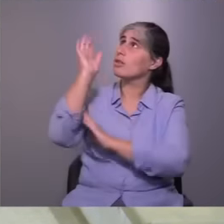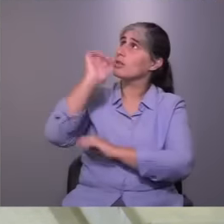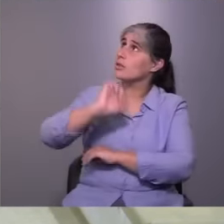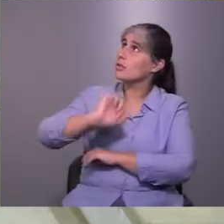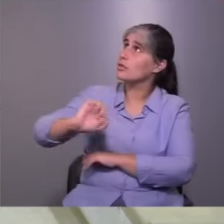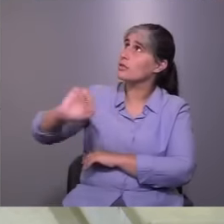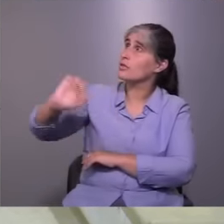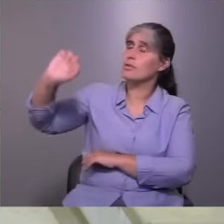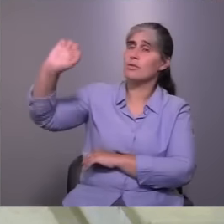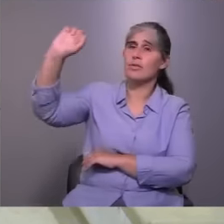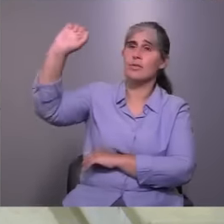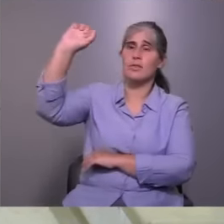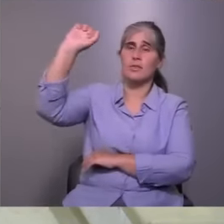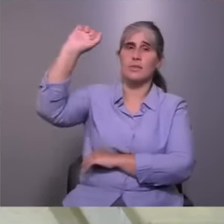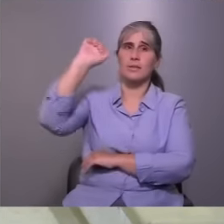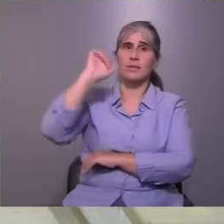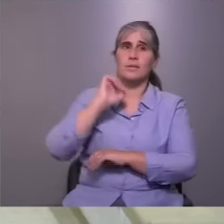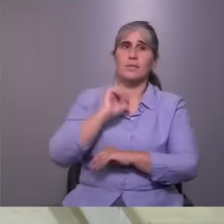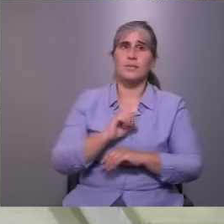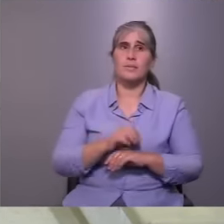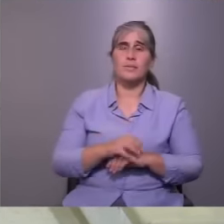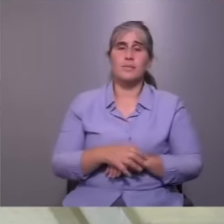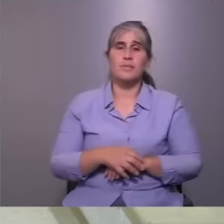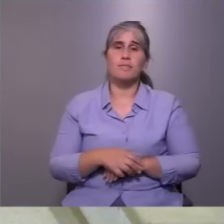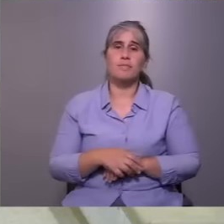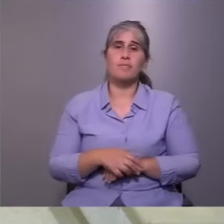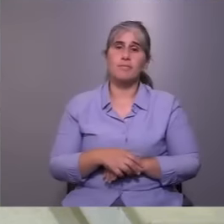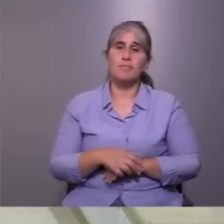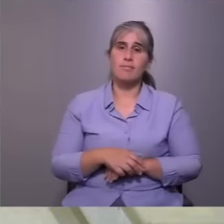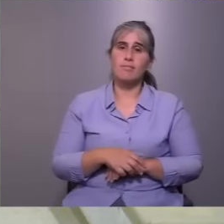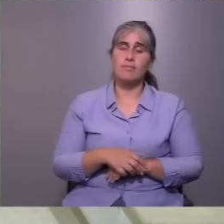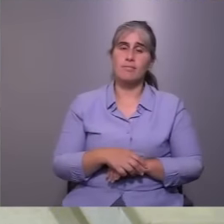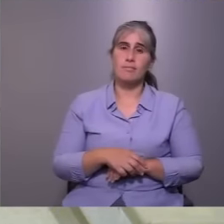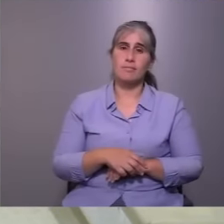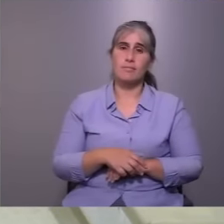Salve, mãe do Verbo de